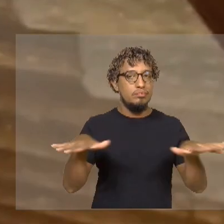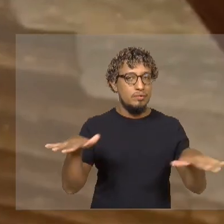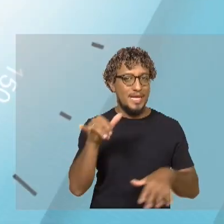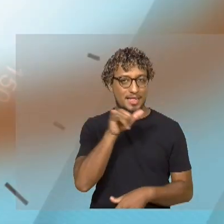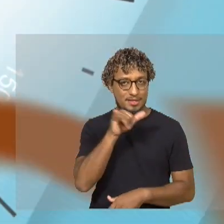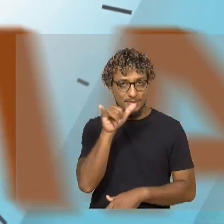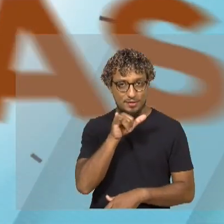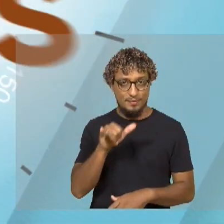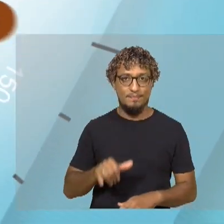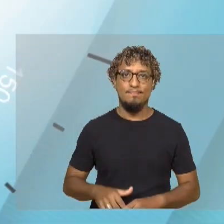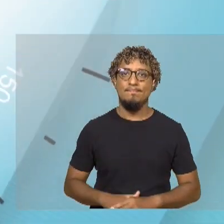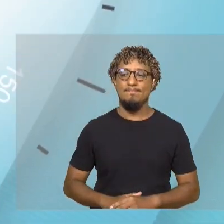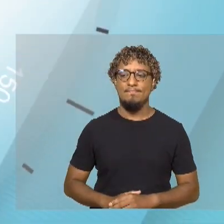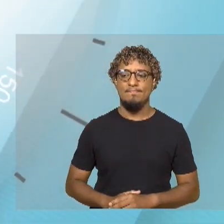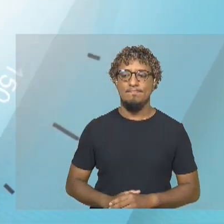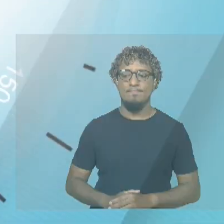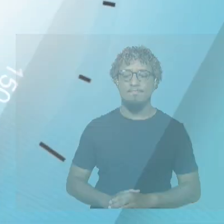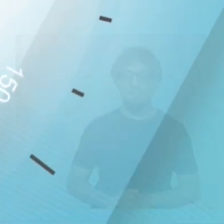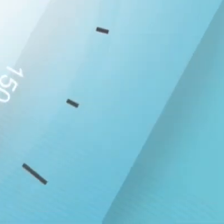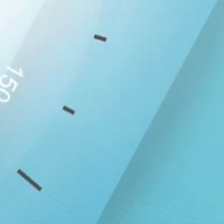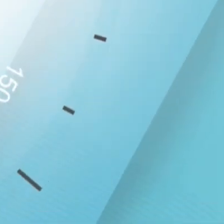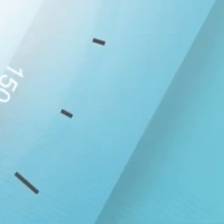energia.